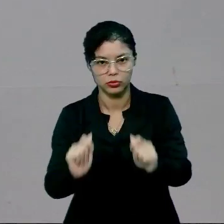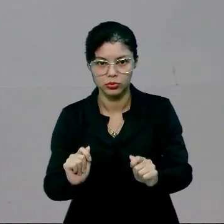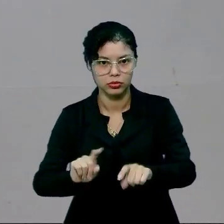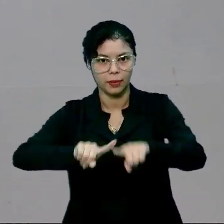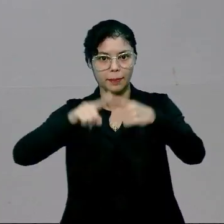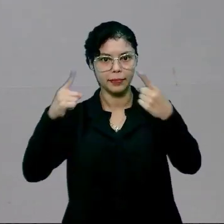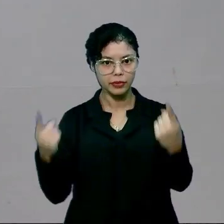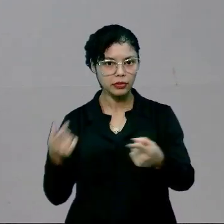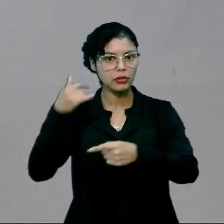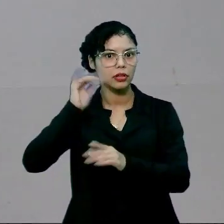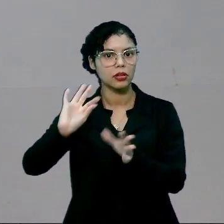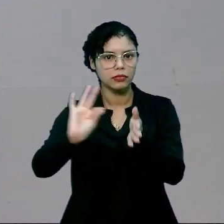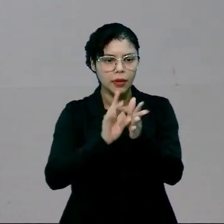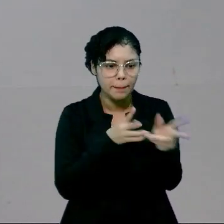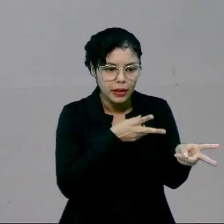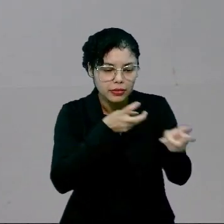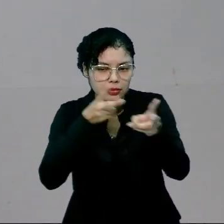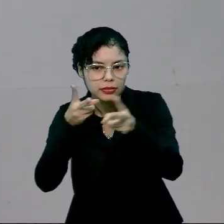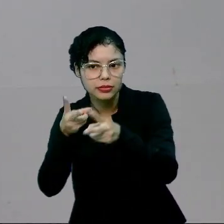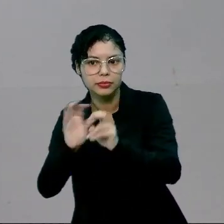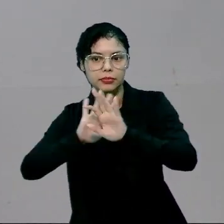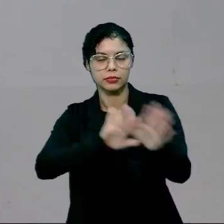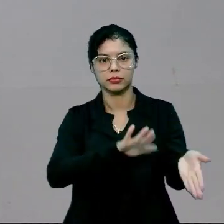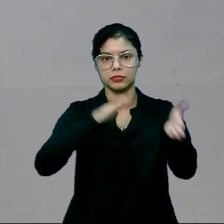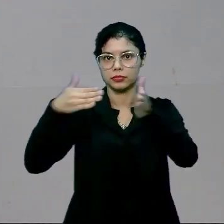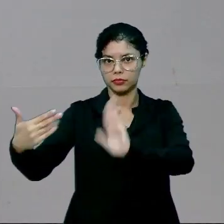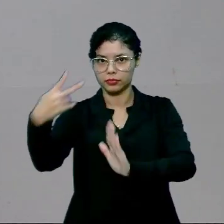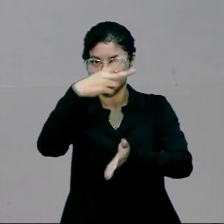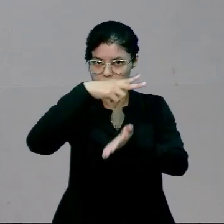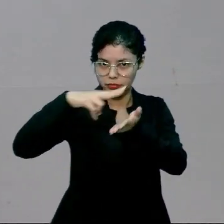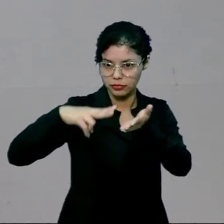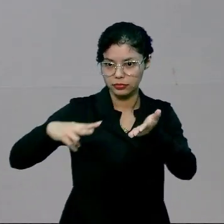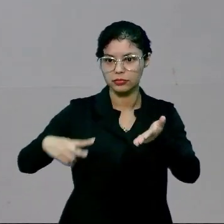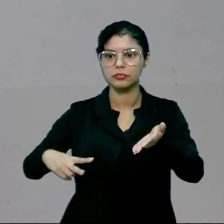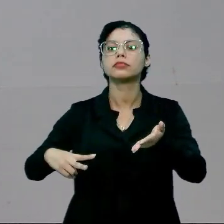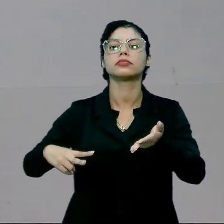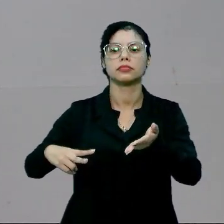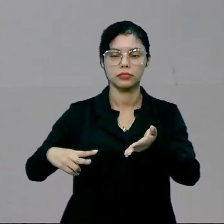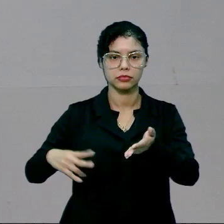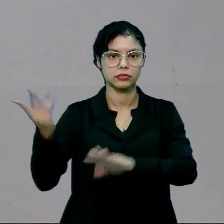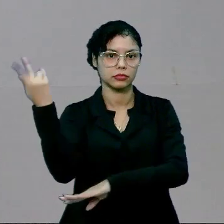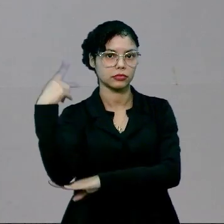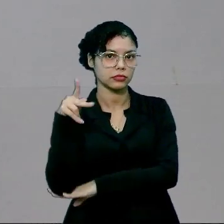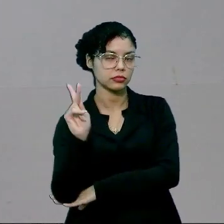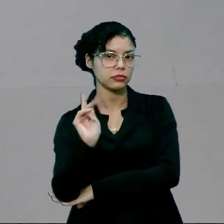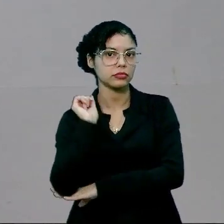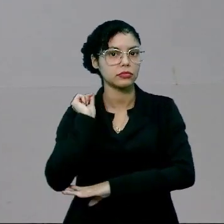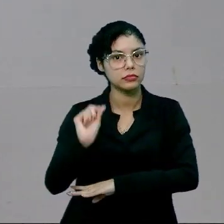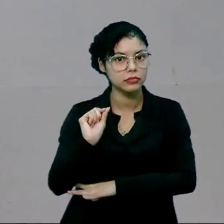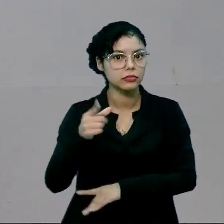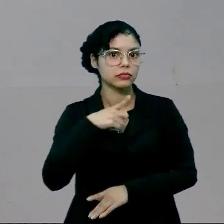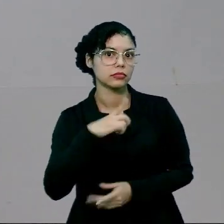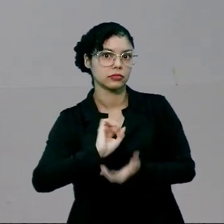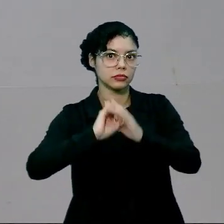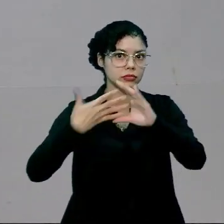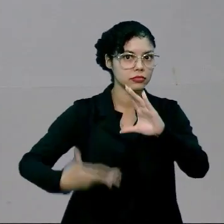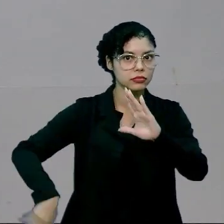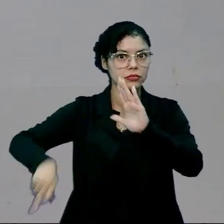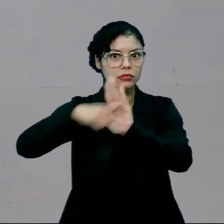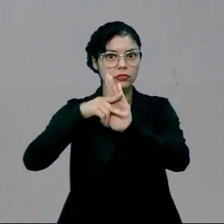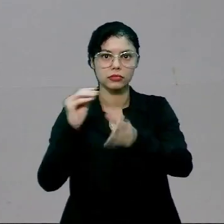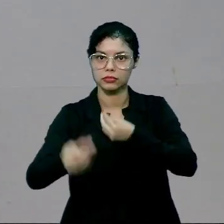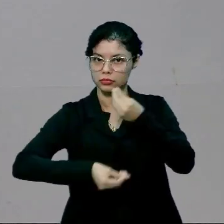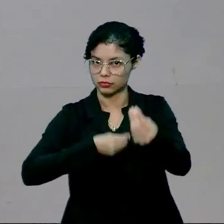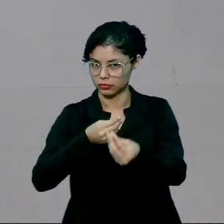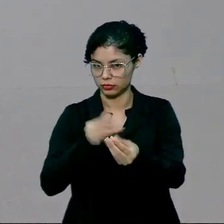eu consigo evidenciar e verificar a partir da leitura de uma obra desse período que eu tenho características